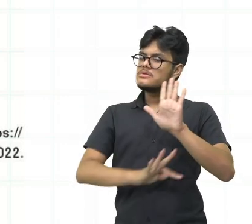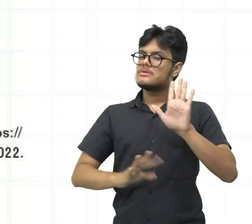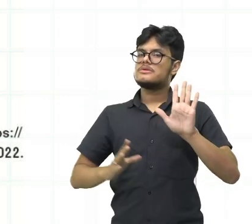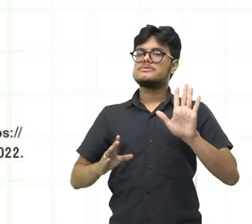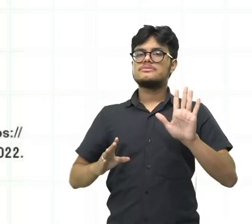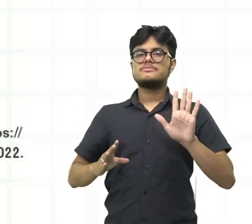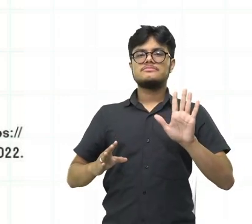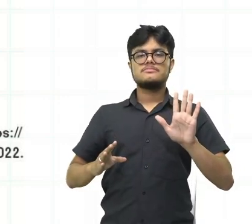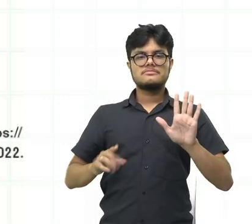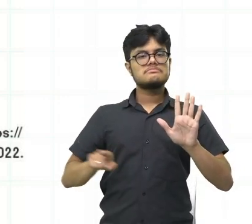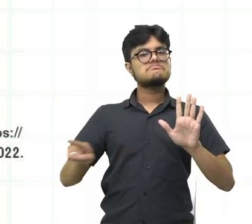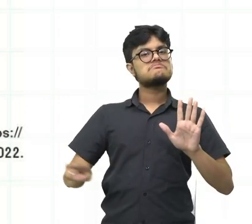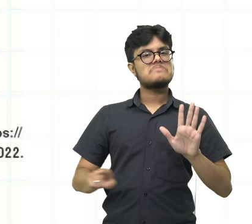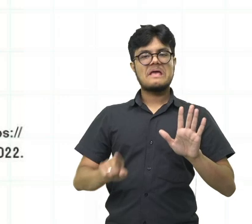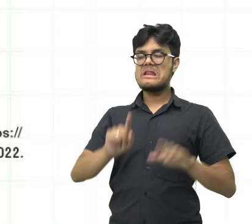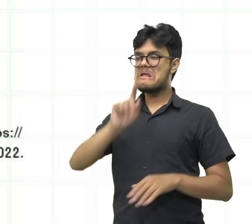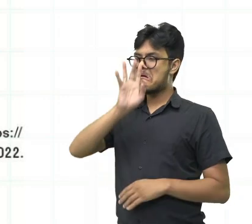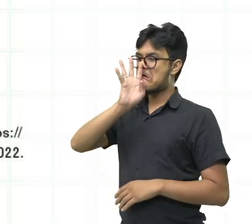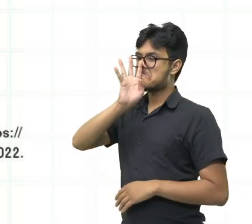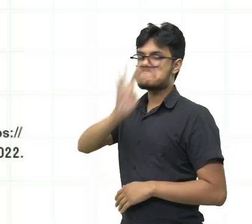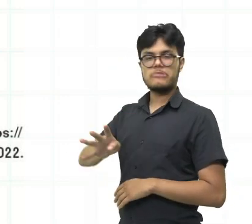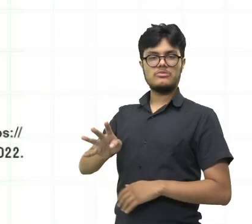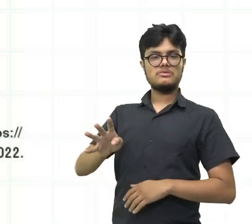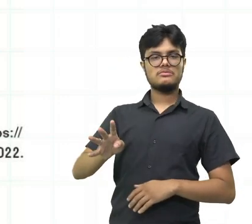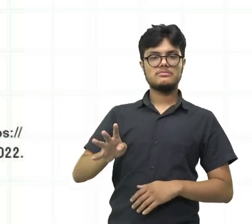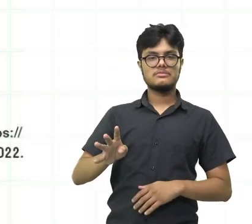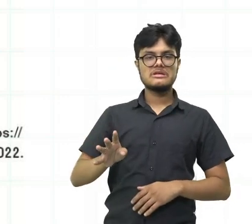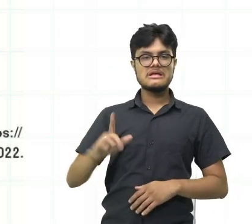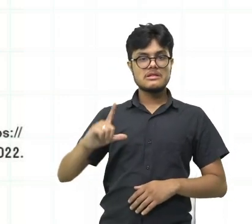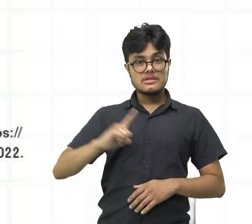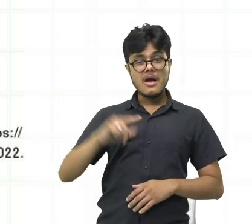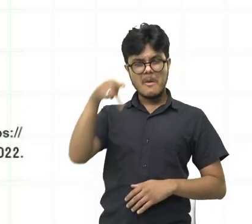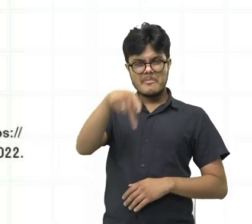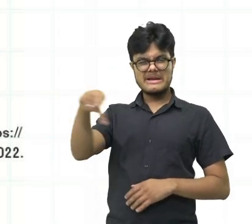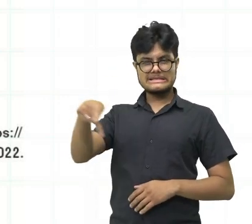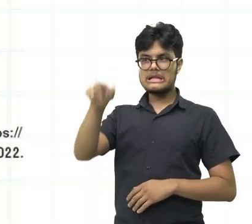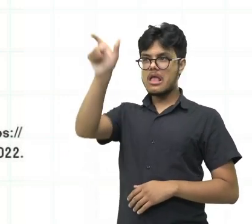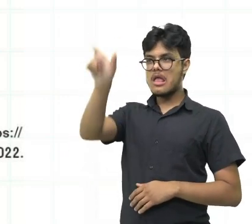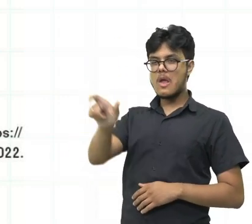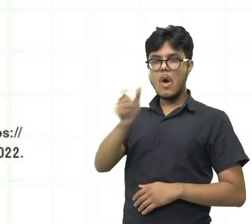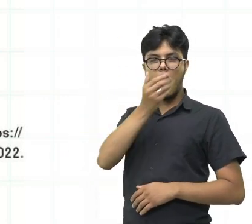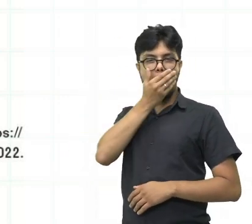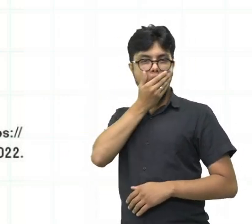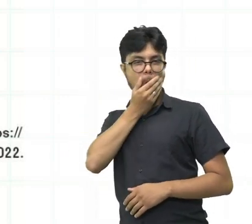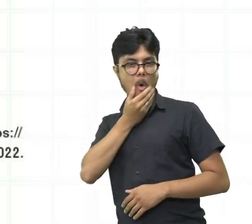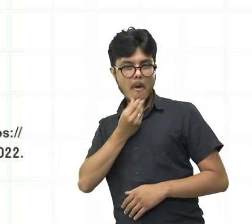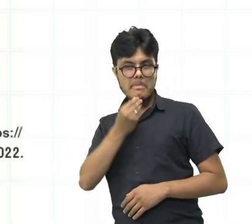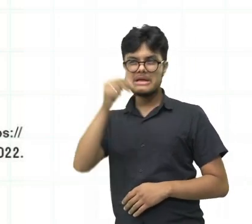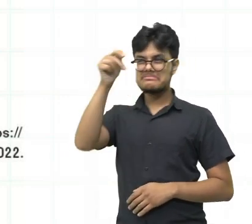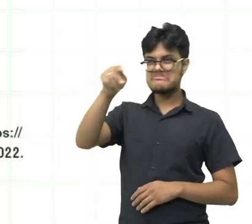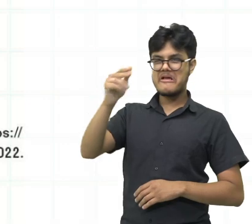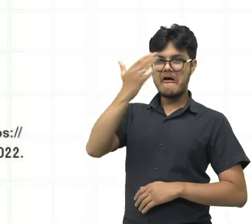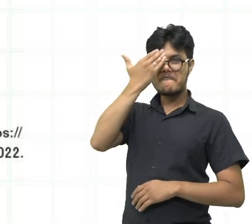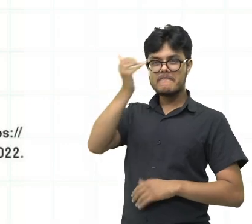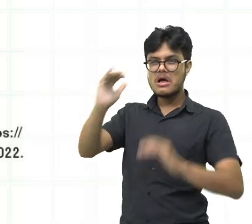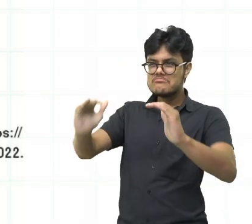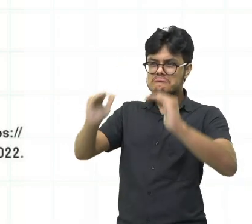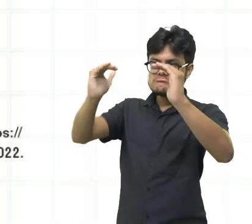aí que aconteceu uma situação, aí o presidente, diretor-presidente da empresa